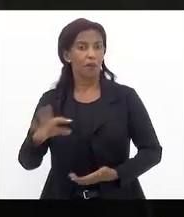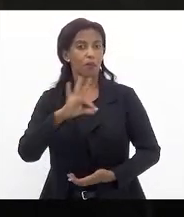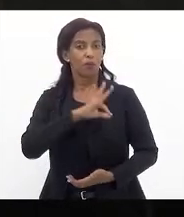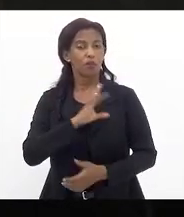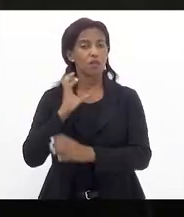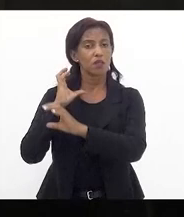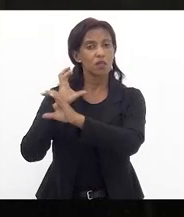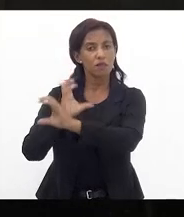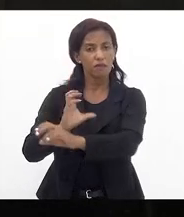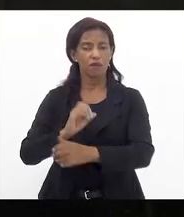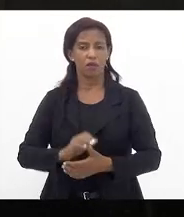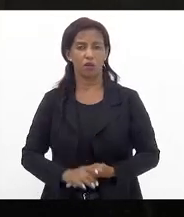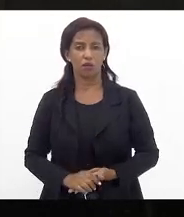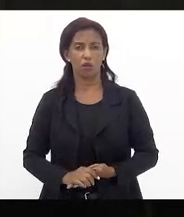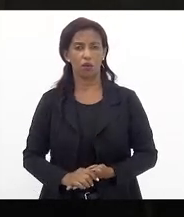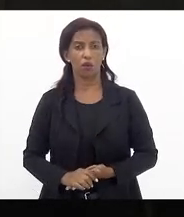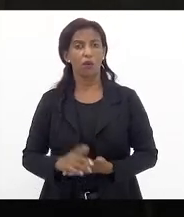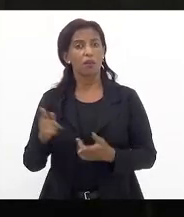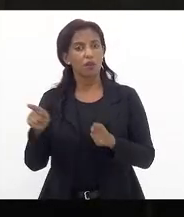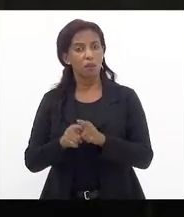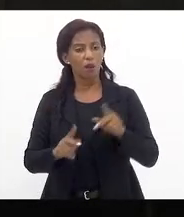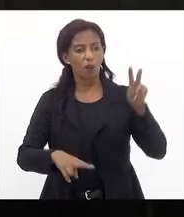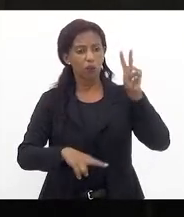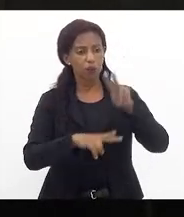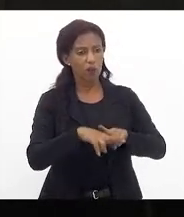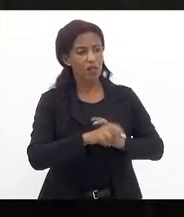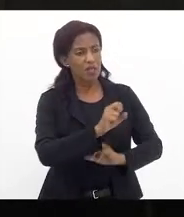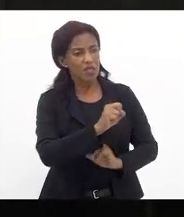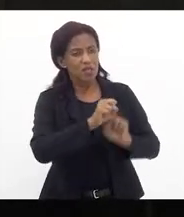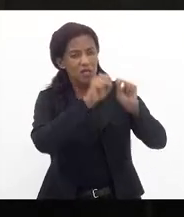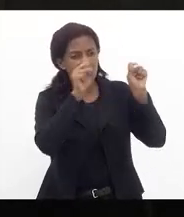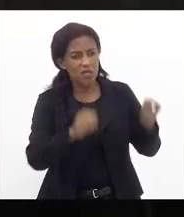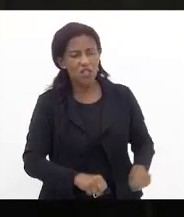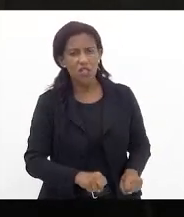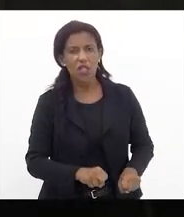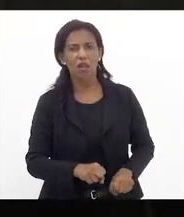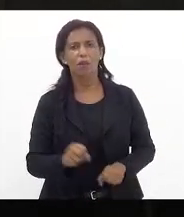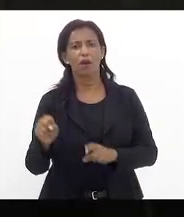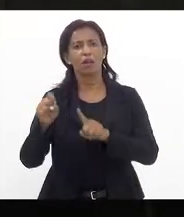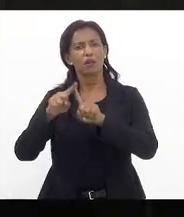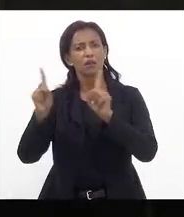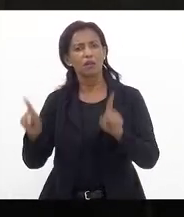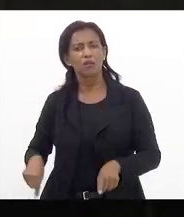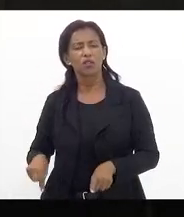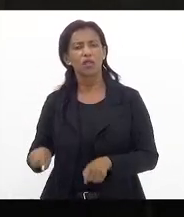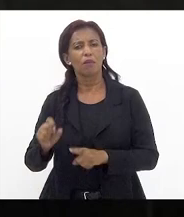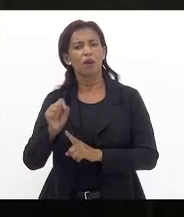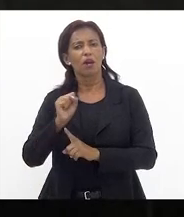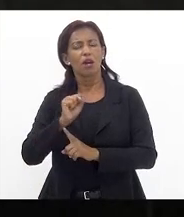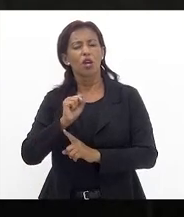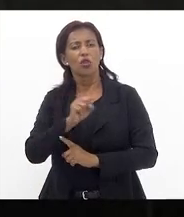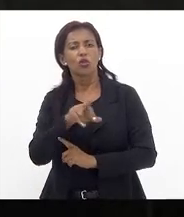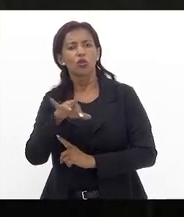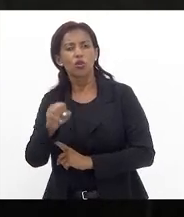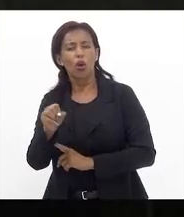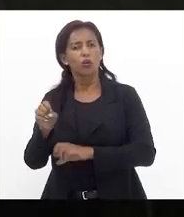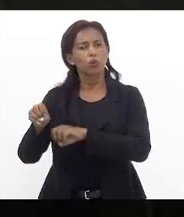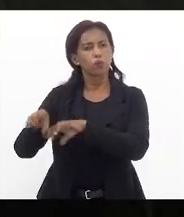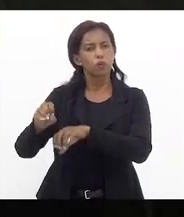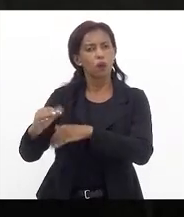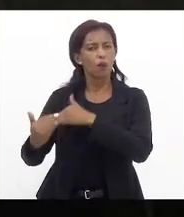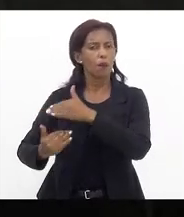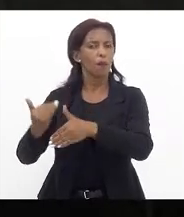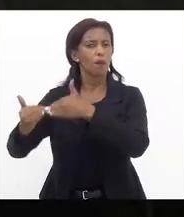Civil, para o sistema penitenciário, para o sistema socioeducativo, o tempo, a